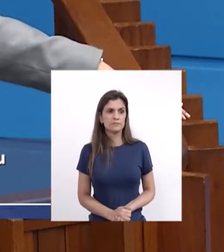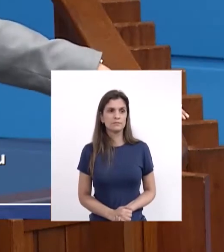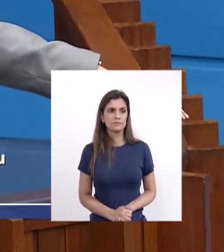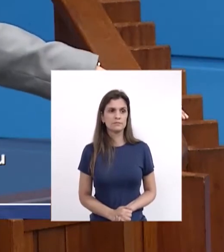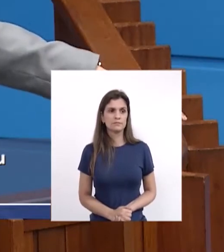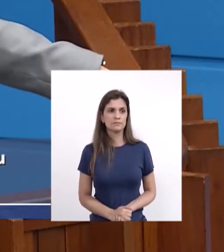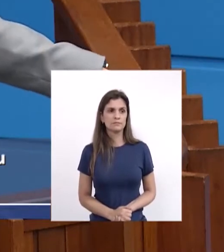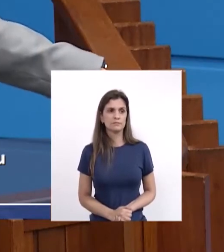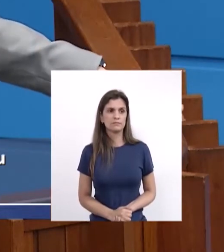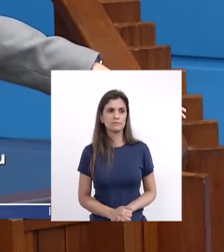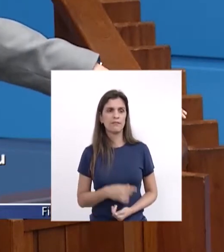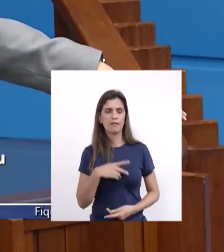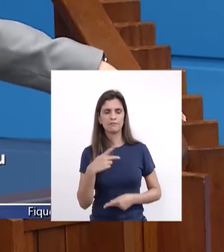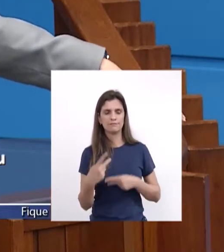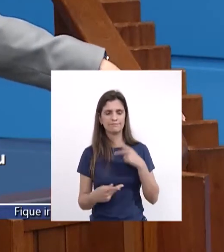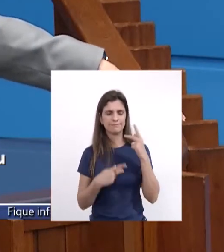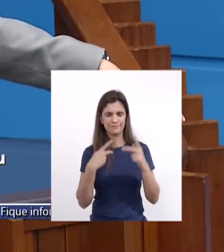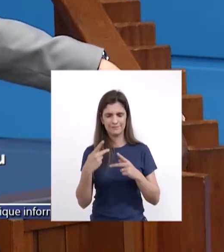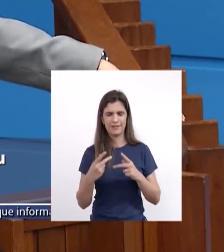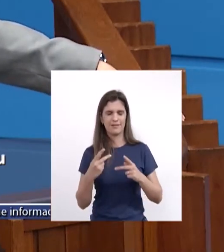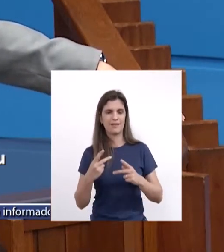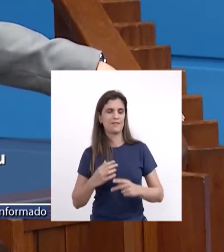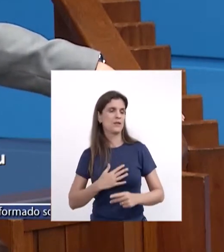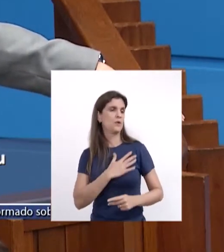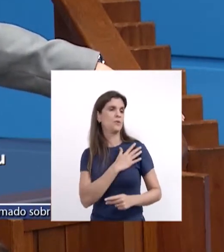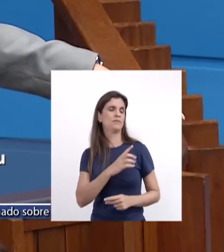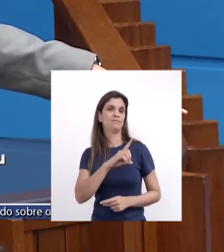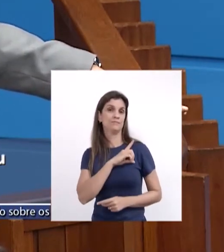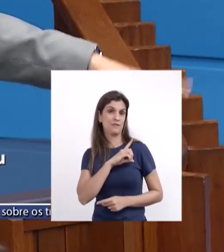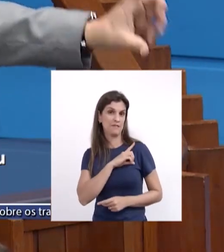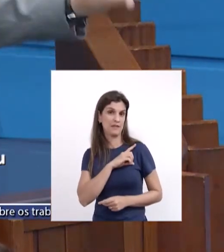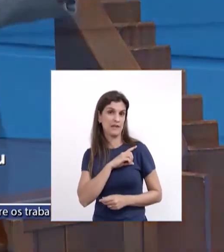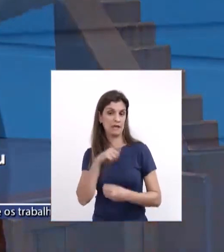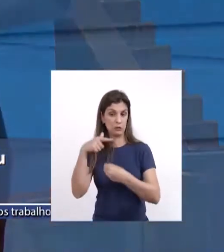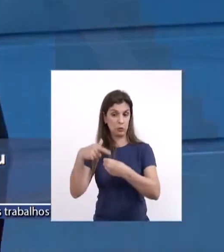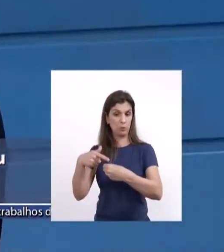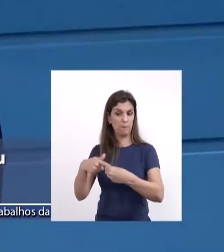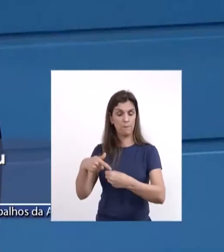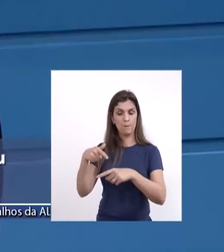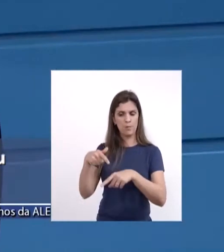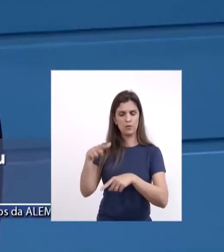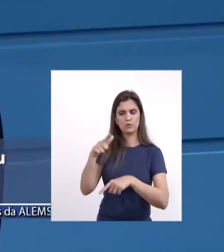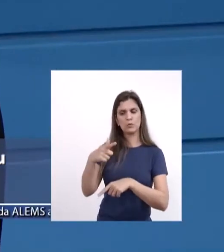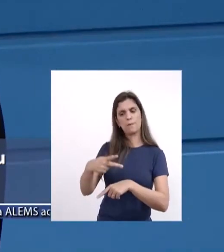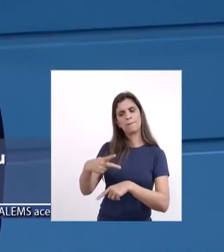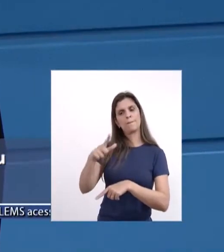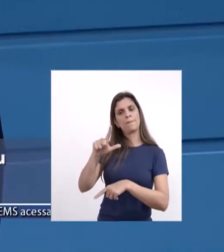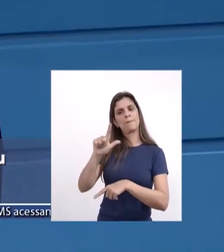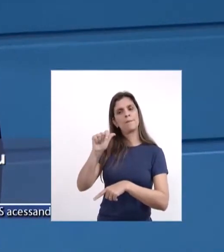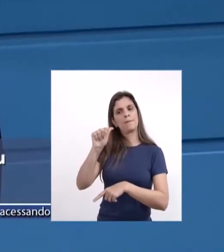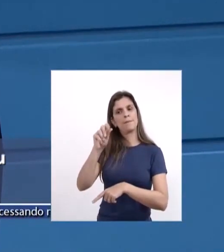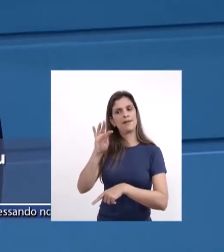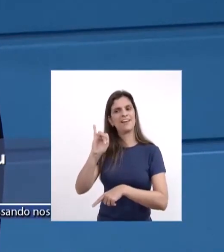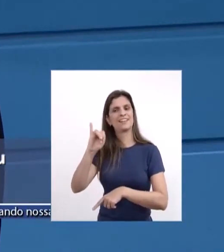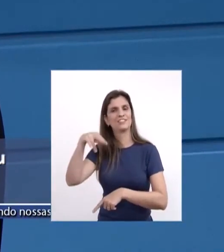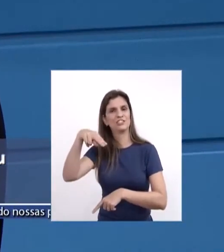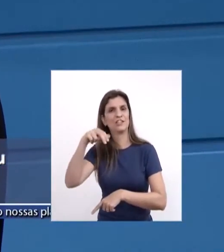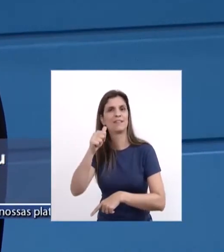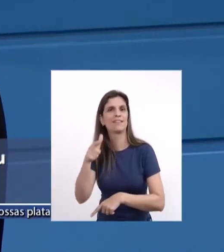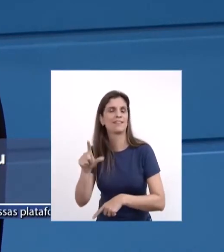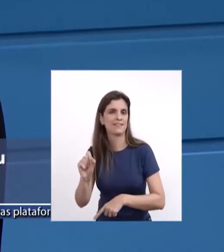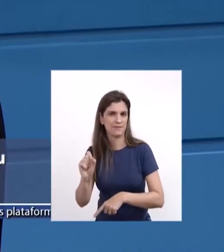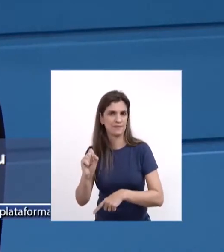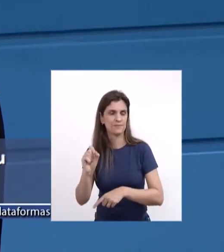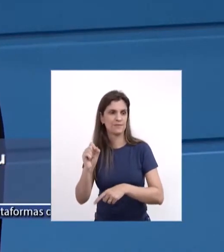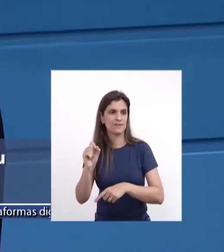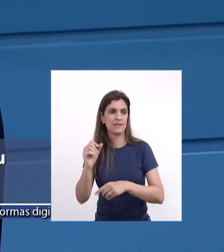dizia, deputado Coronel Davi, do posto Platinão, que com a notícia da redução do pedágio em